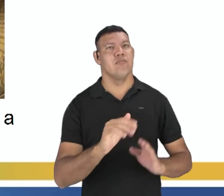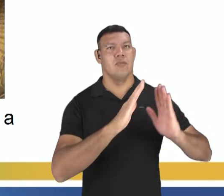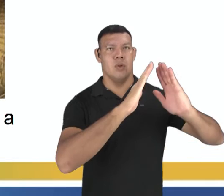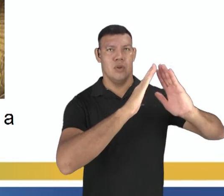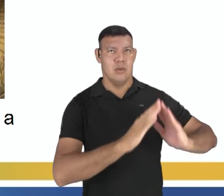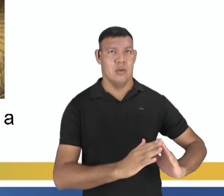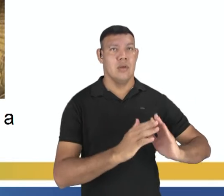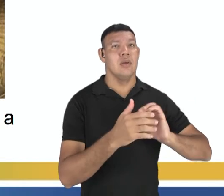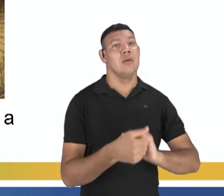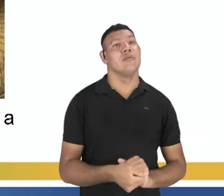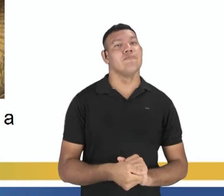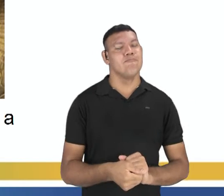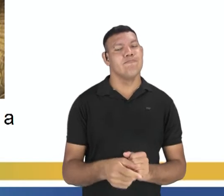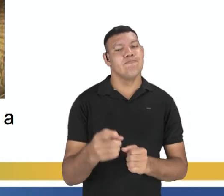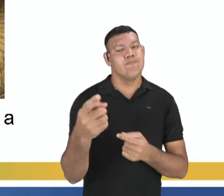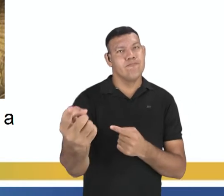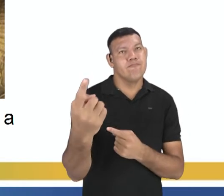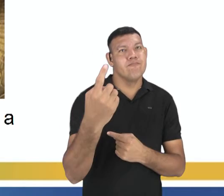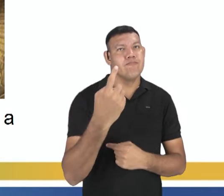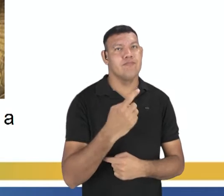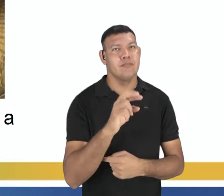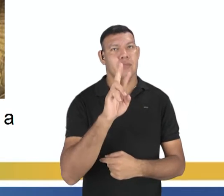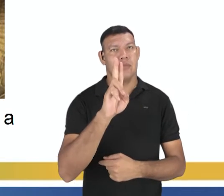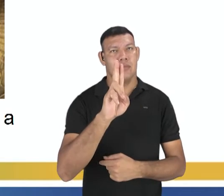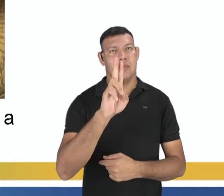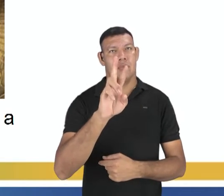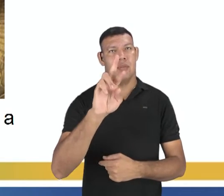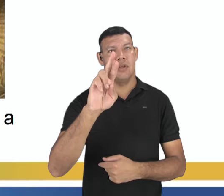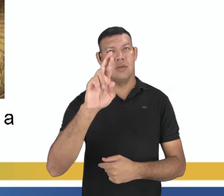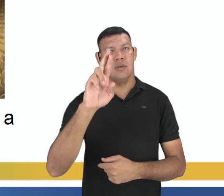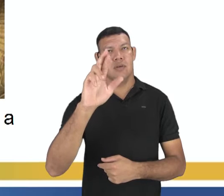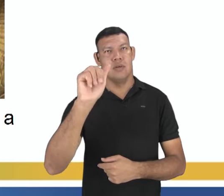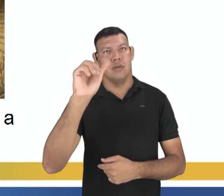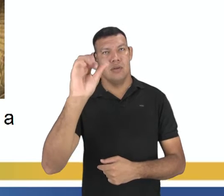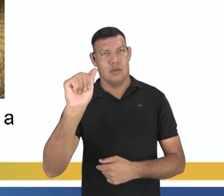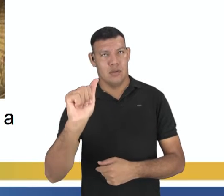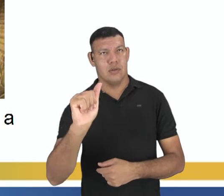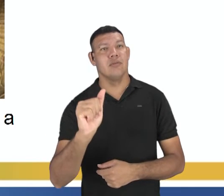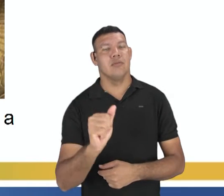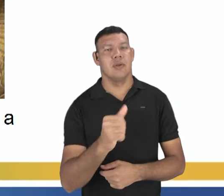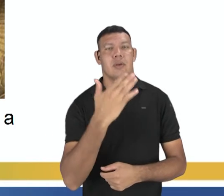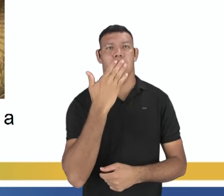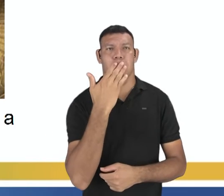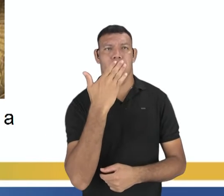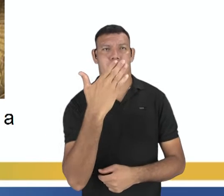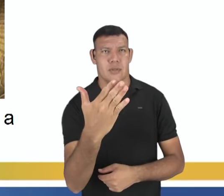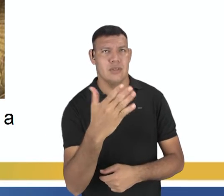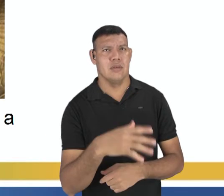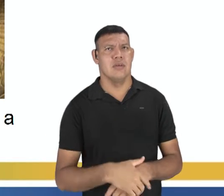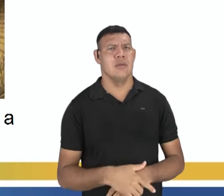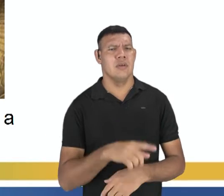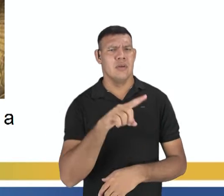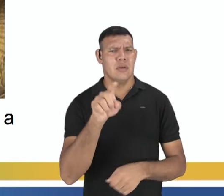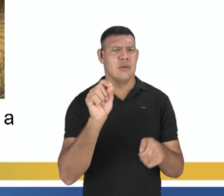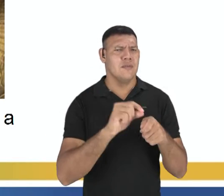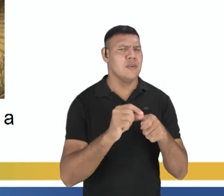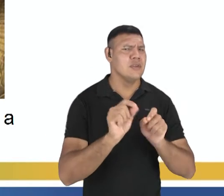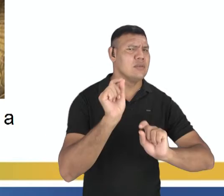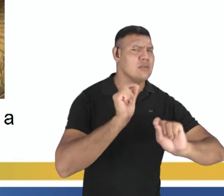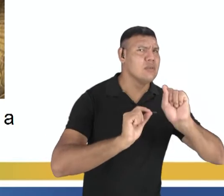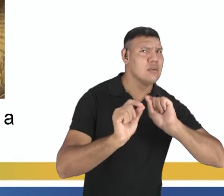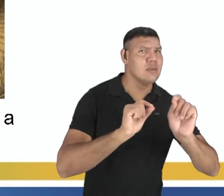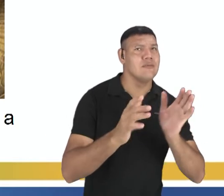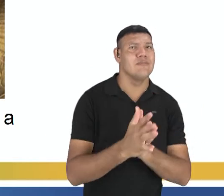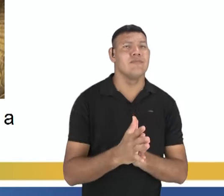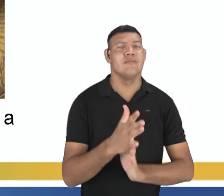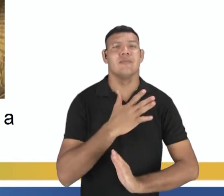Lopes rogar e disse-me assim: por Deus, que vos fez? Não troveis a nenhuma velha